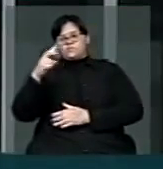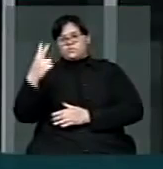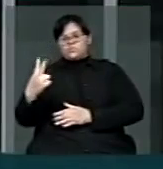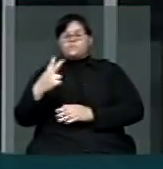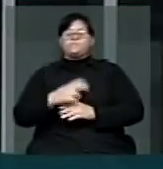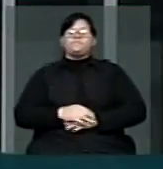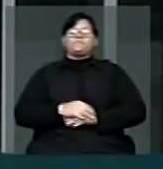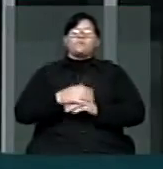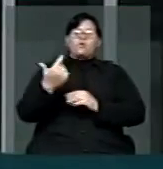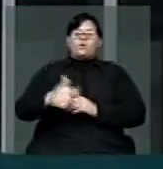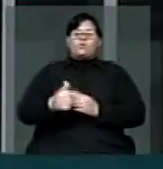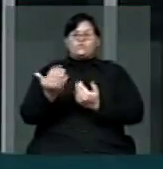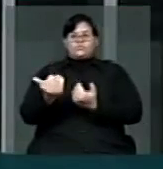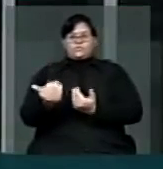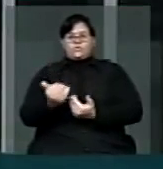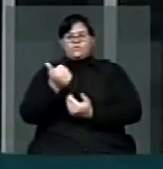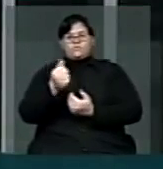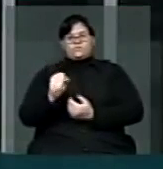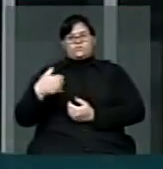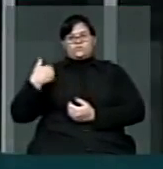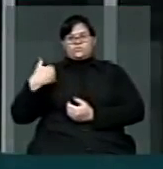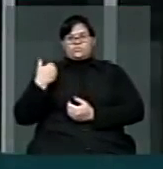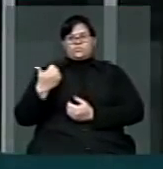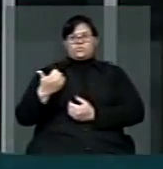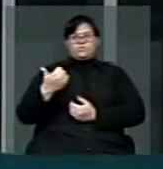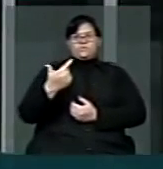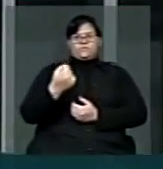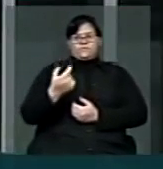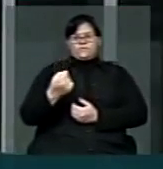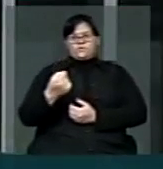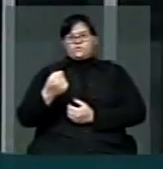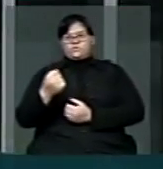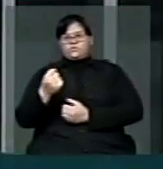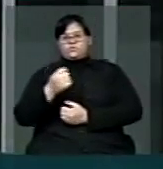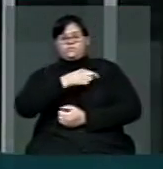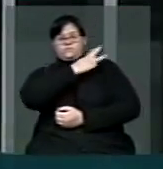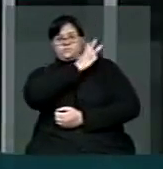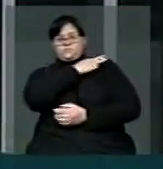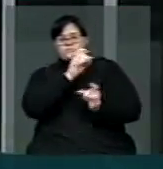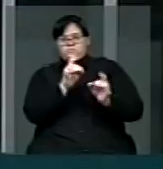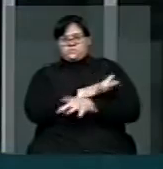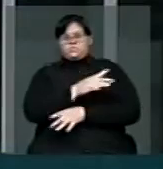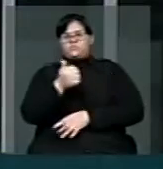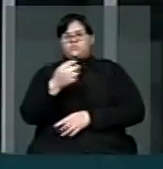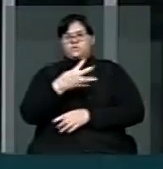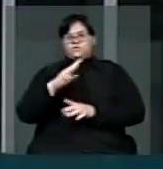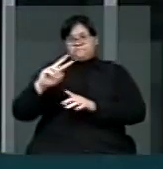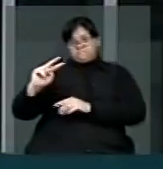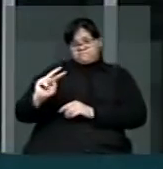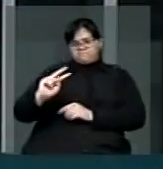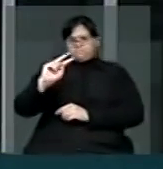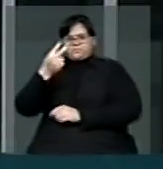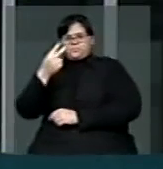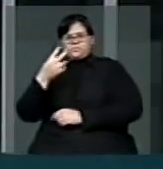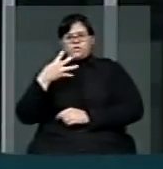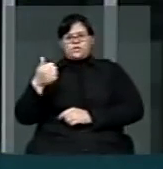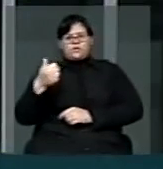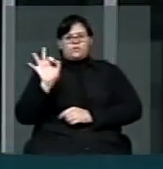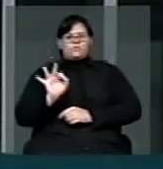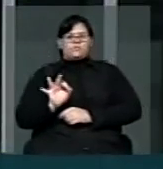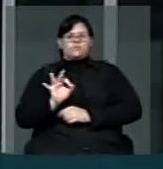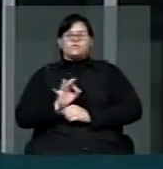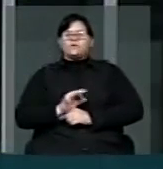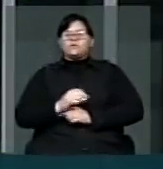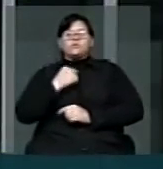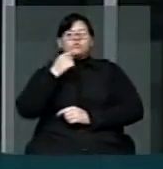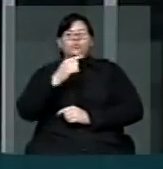18 a 20 anos, com ensino médio completo, passou de 13% para 41%. Não